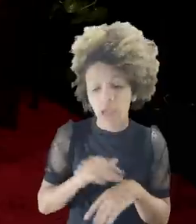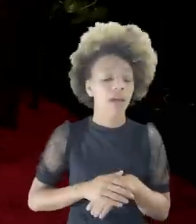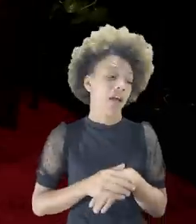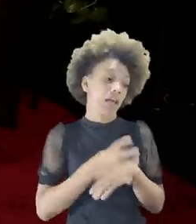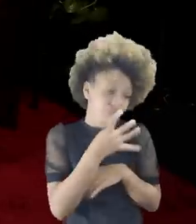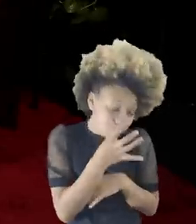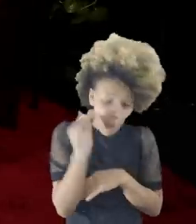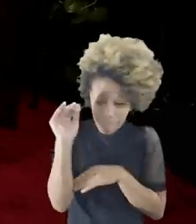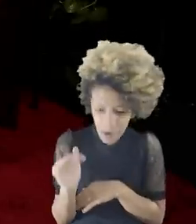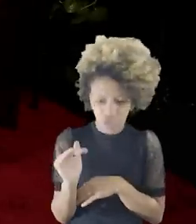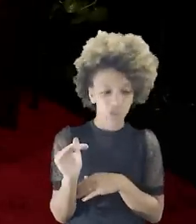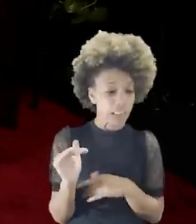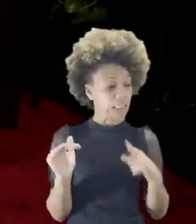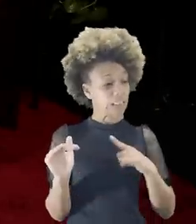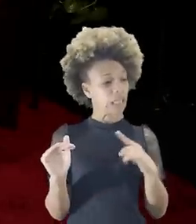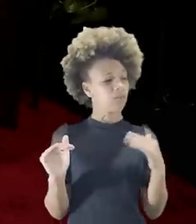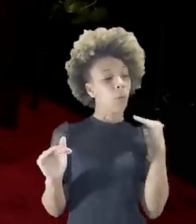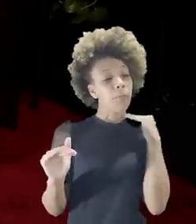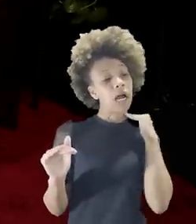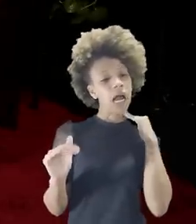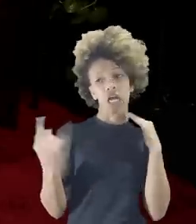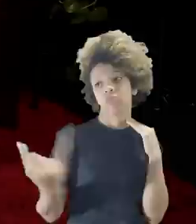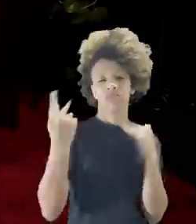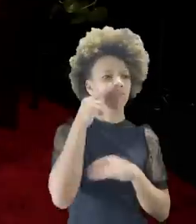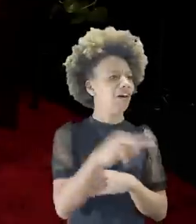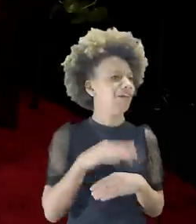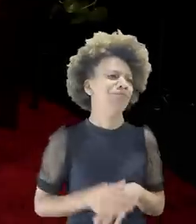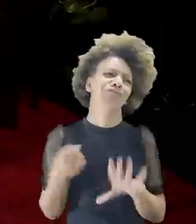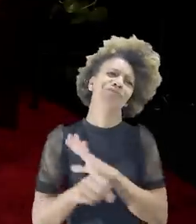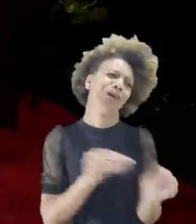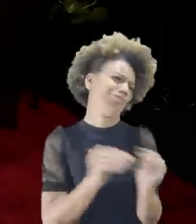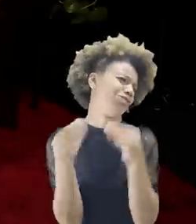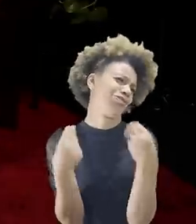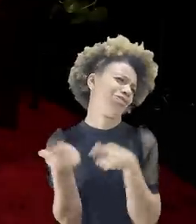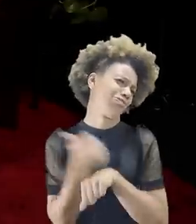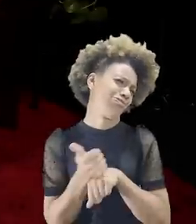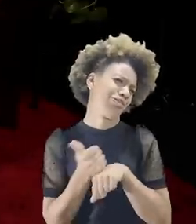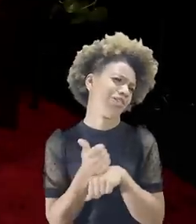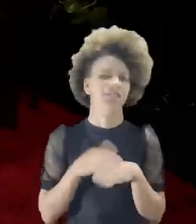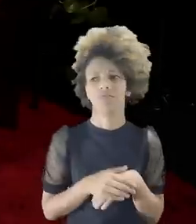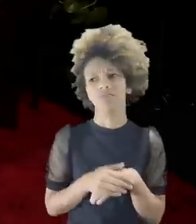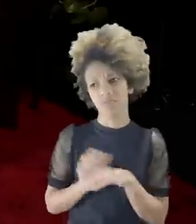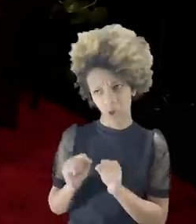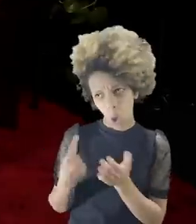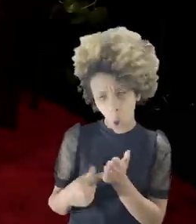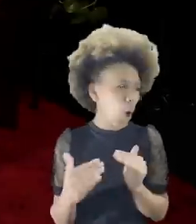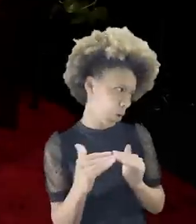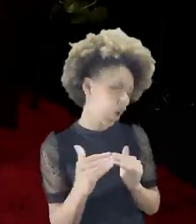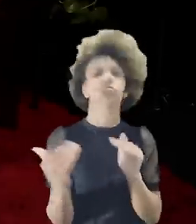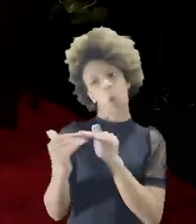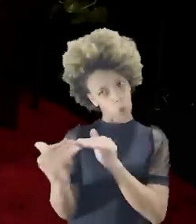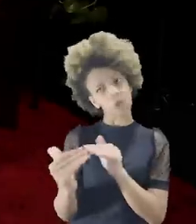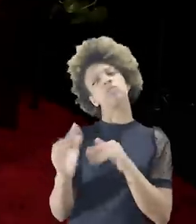não conseguir jogar e ver um bancário com dois médio de altura Aí ele ah isso é verdade ele poderia ser um pivozão e